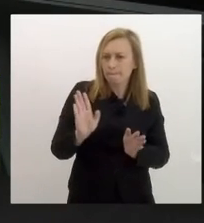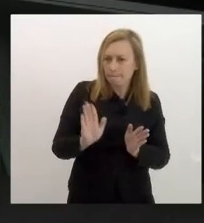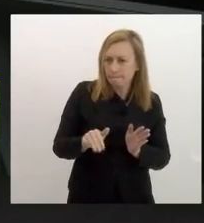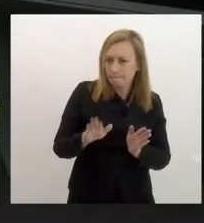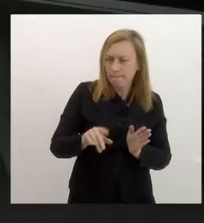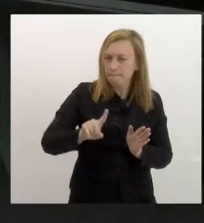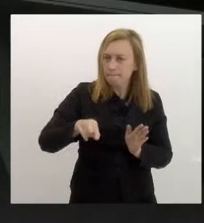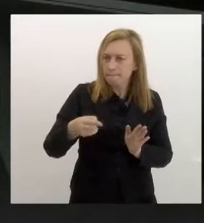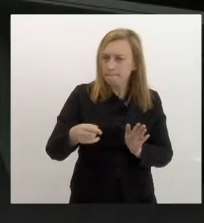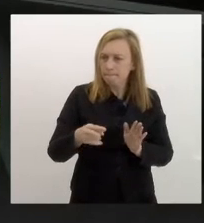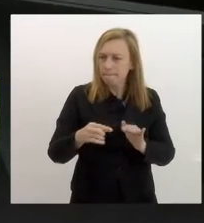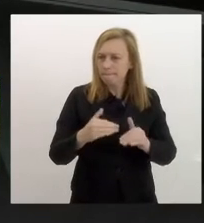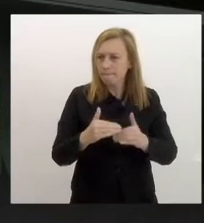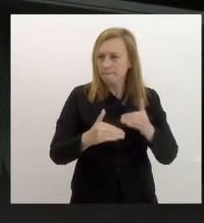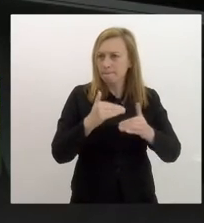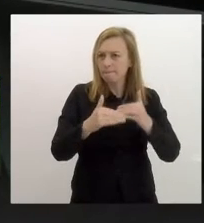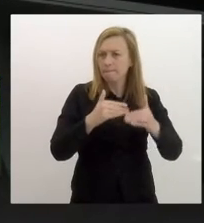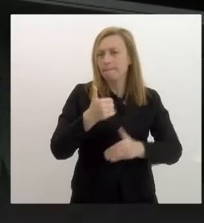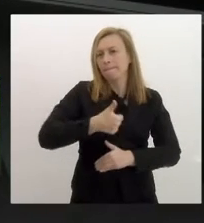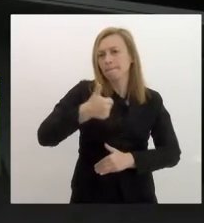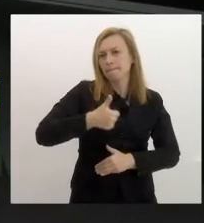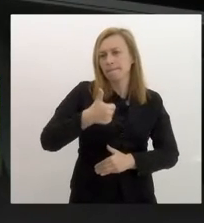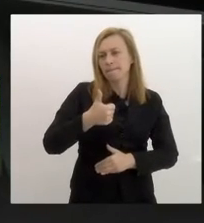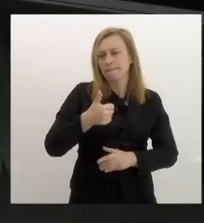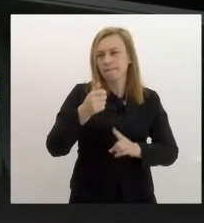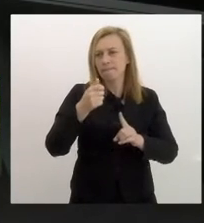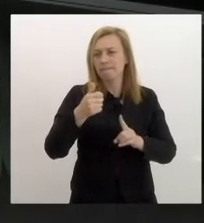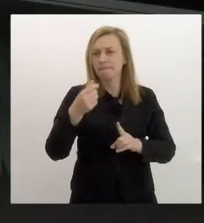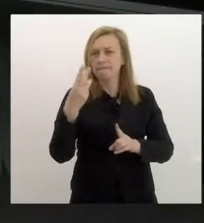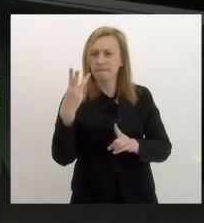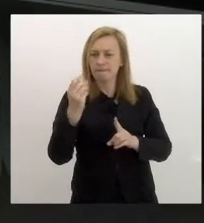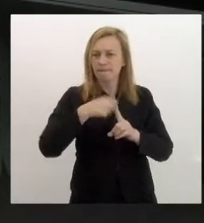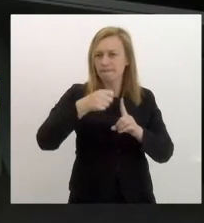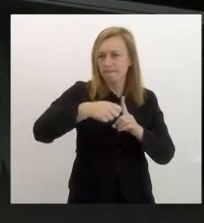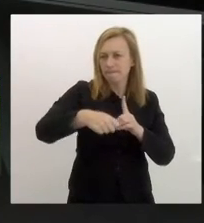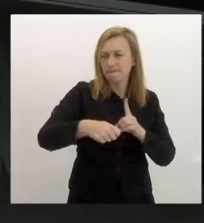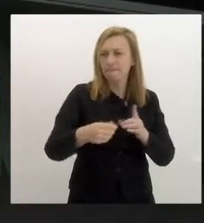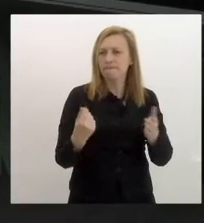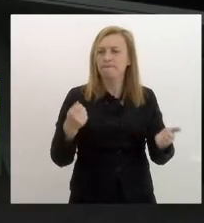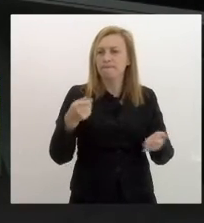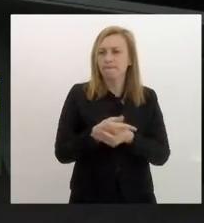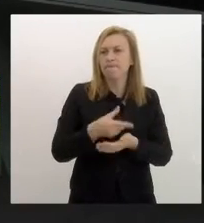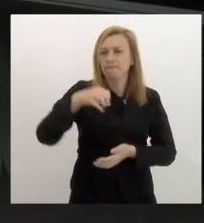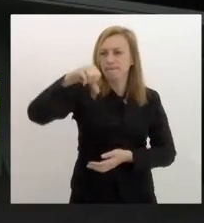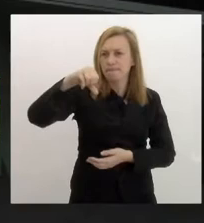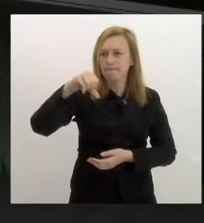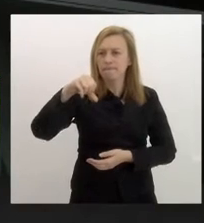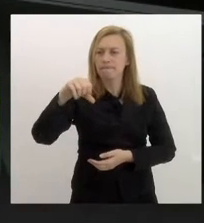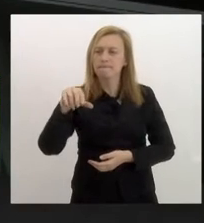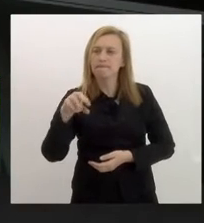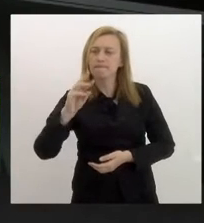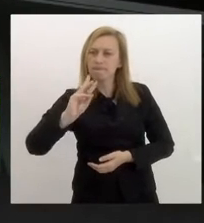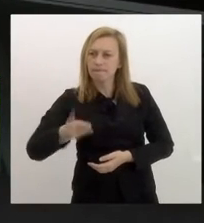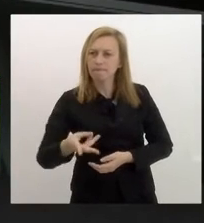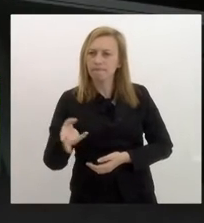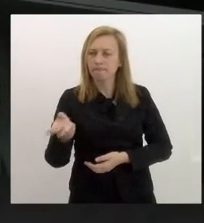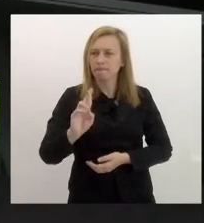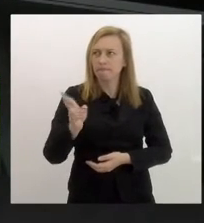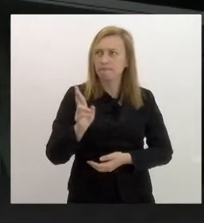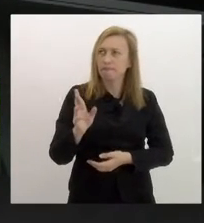primeiros três anos nós é pagar em uns 9 bilhões de reais que dá